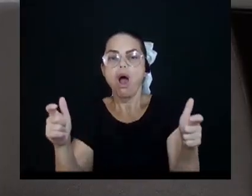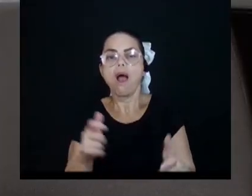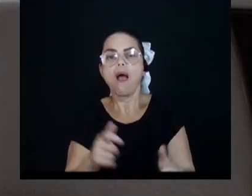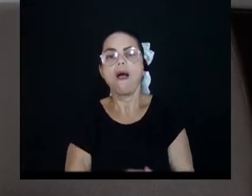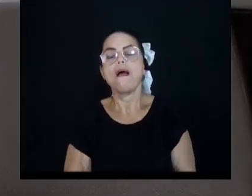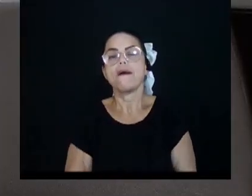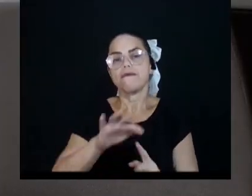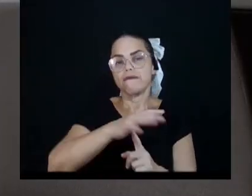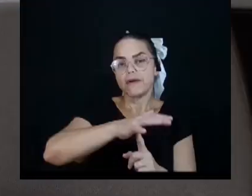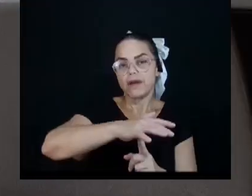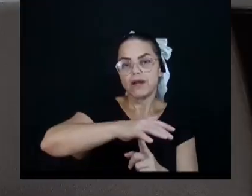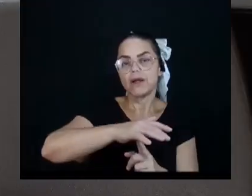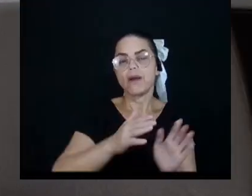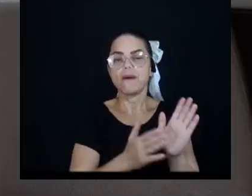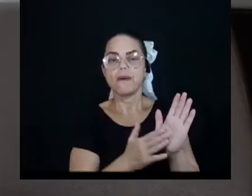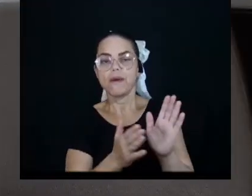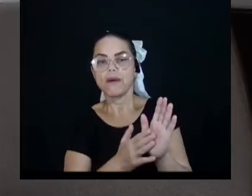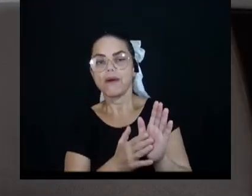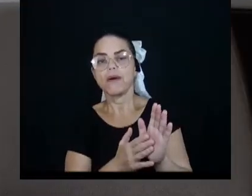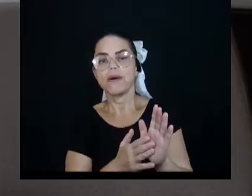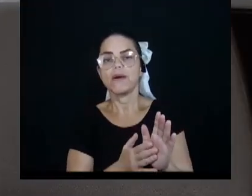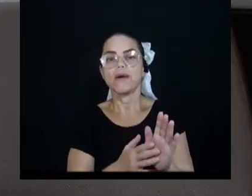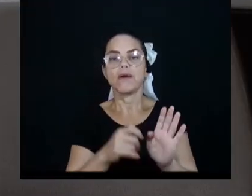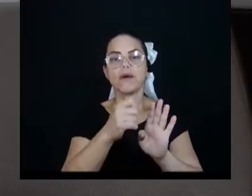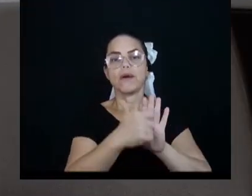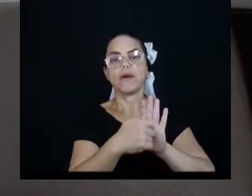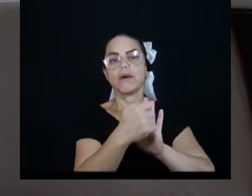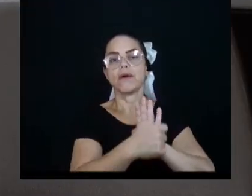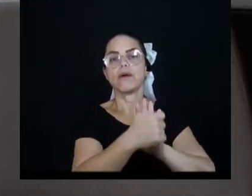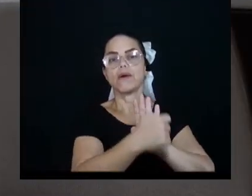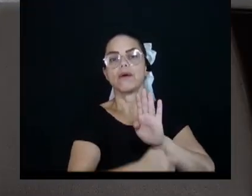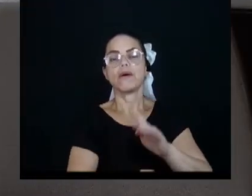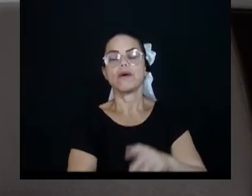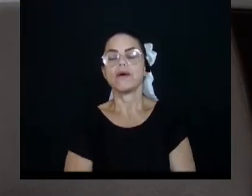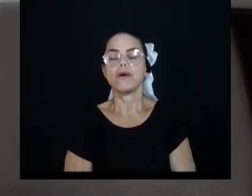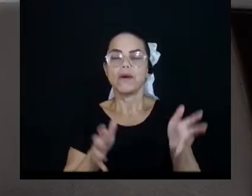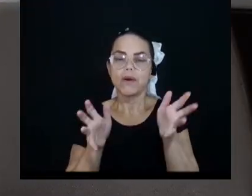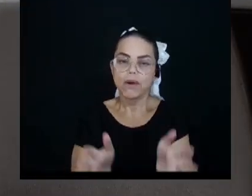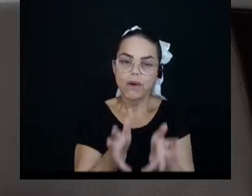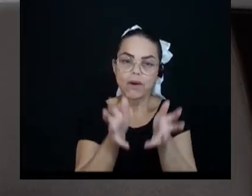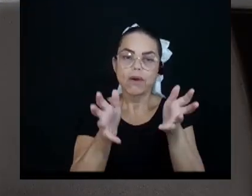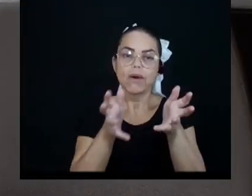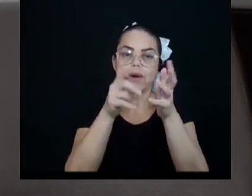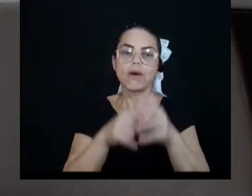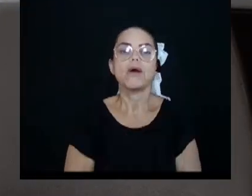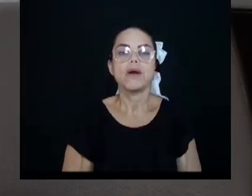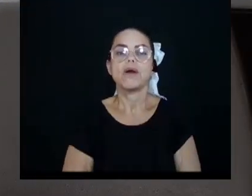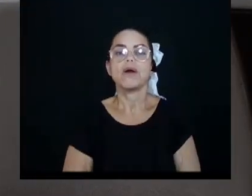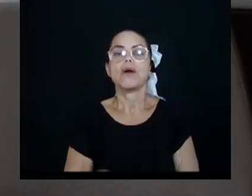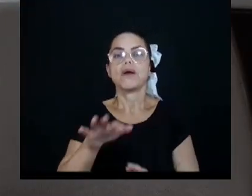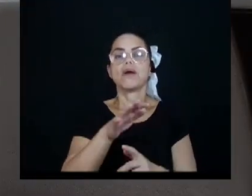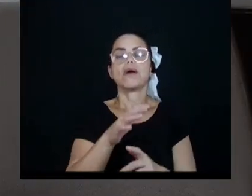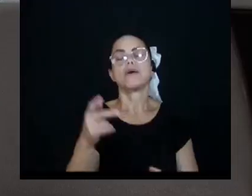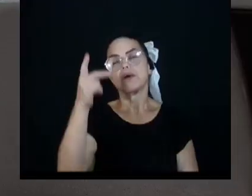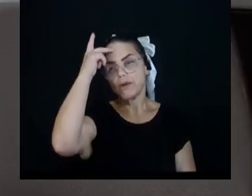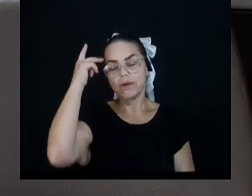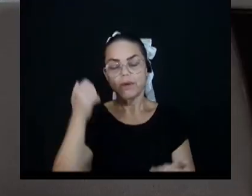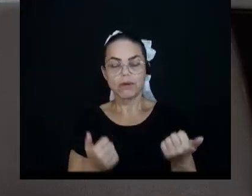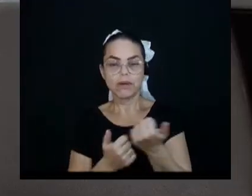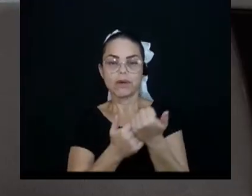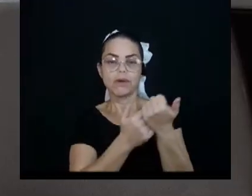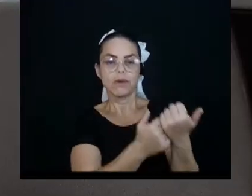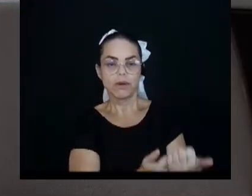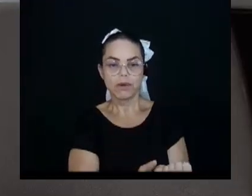proposta de instituir no calendário exatamente para incentivar a feira, trazer mais apoio. Uma feira